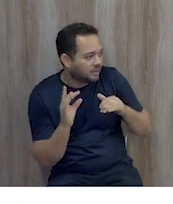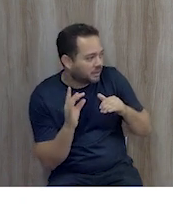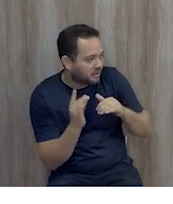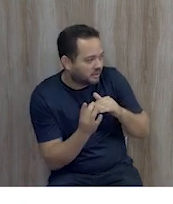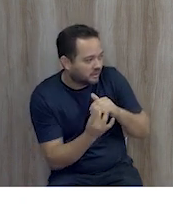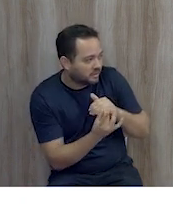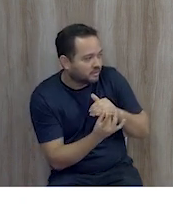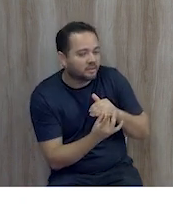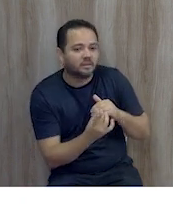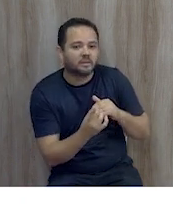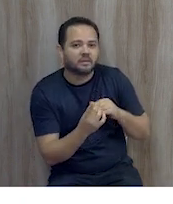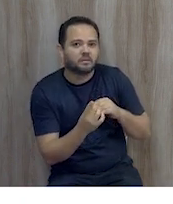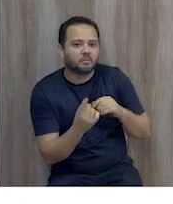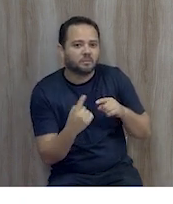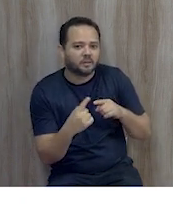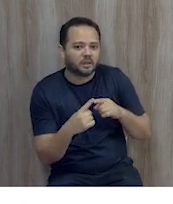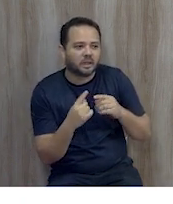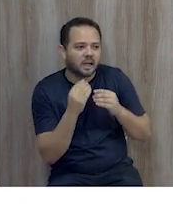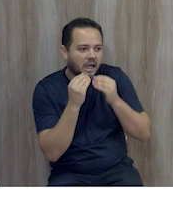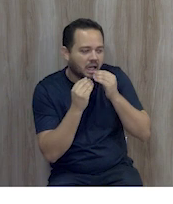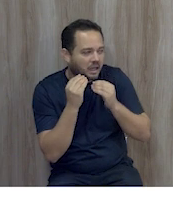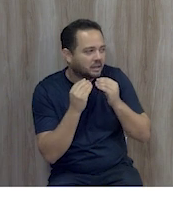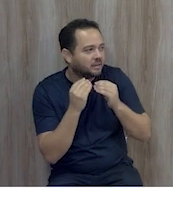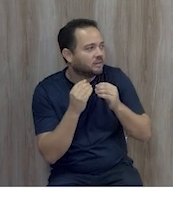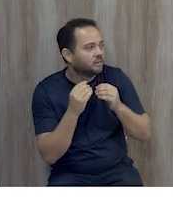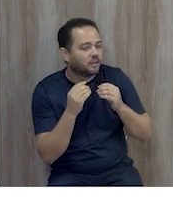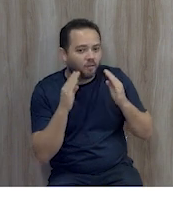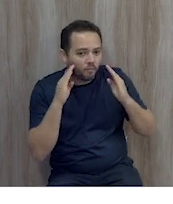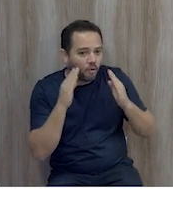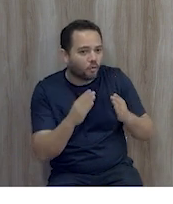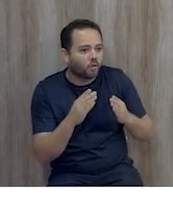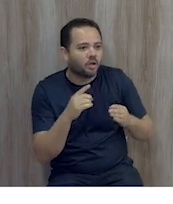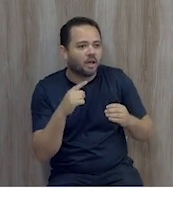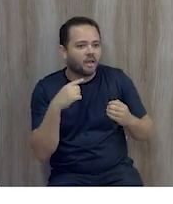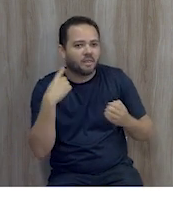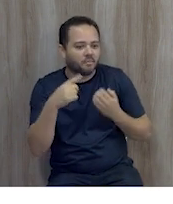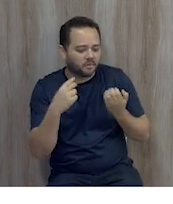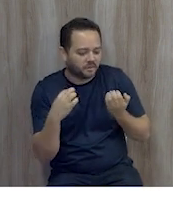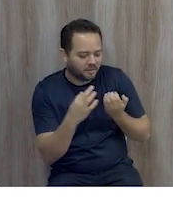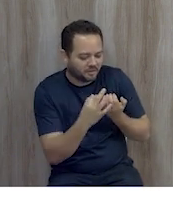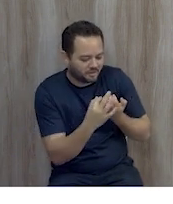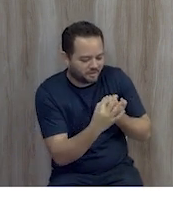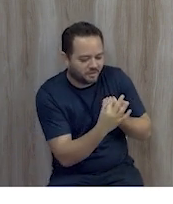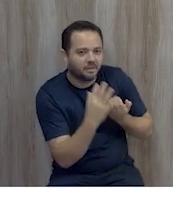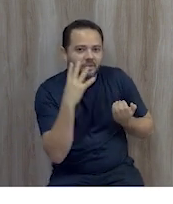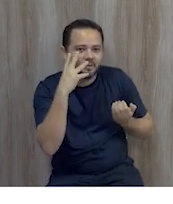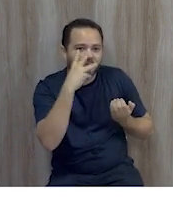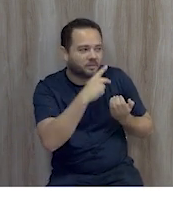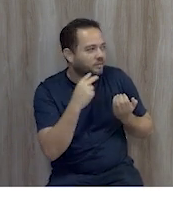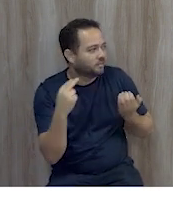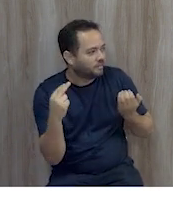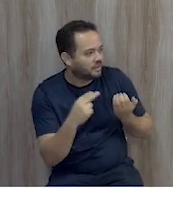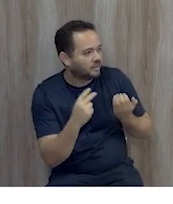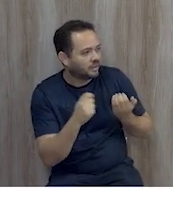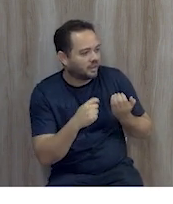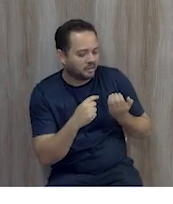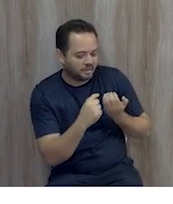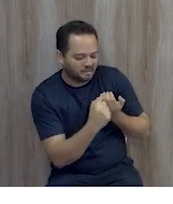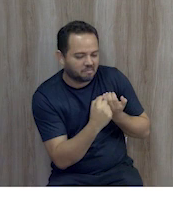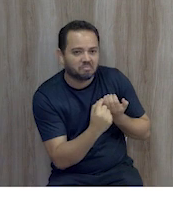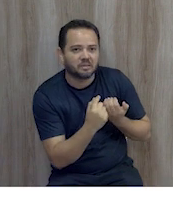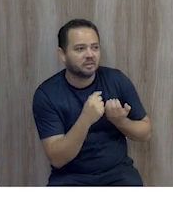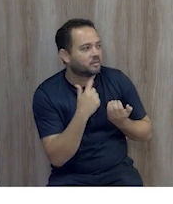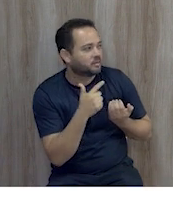incisões relaxantes, visando, por exemplo, não ter sequelas de estética por conta de cicatrizes da incisão,